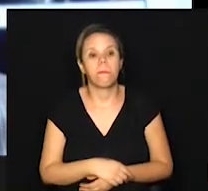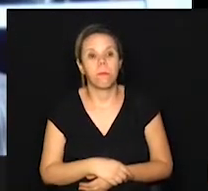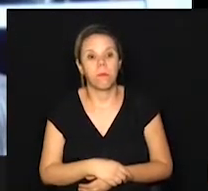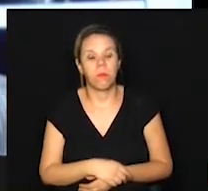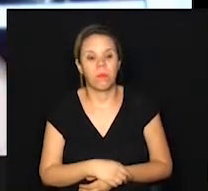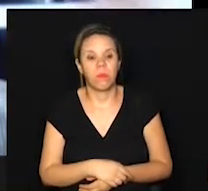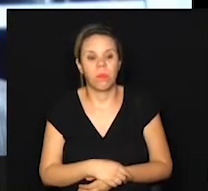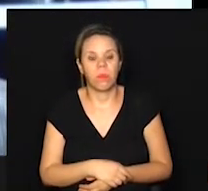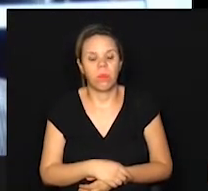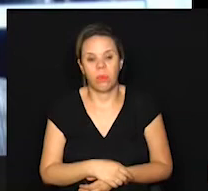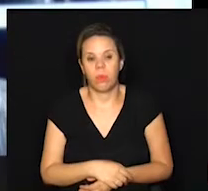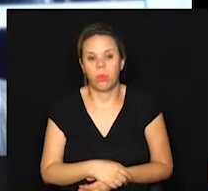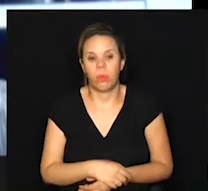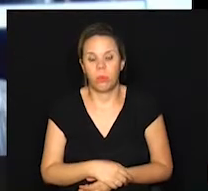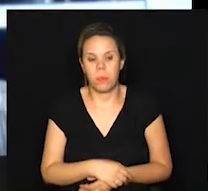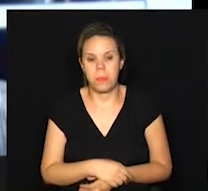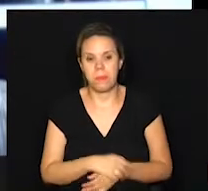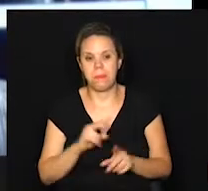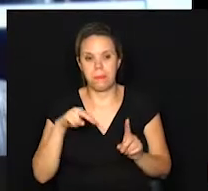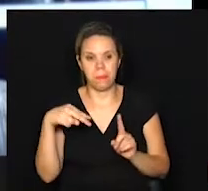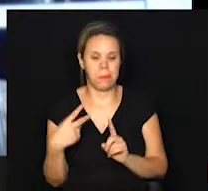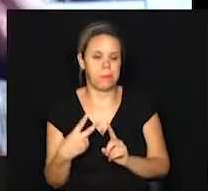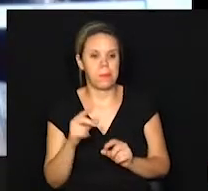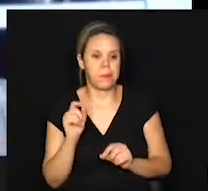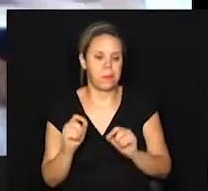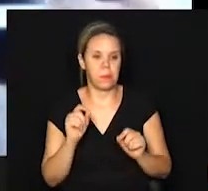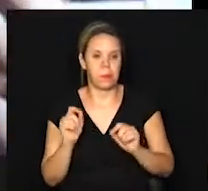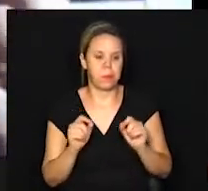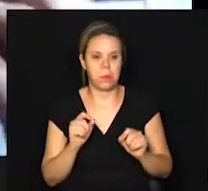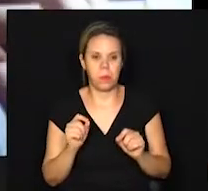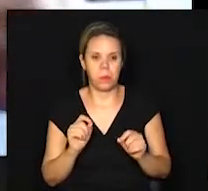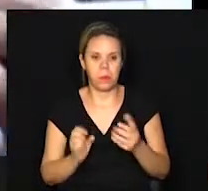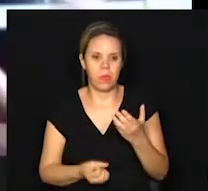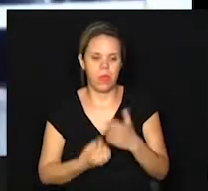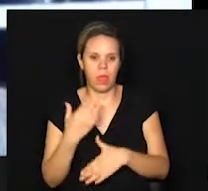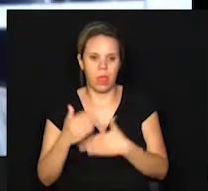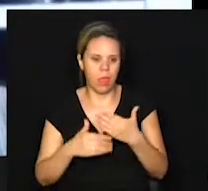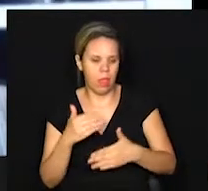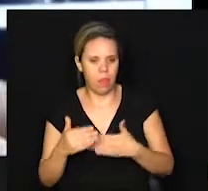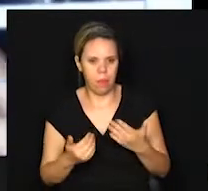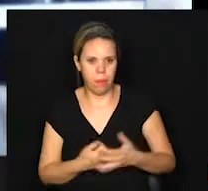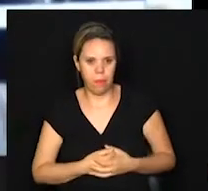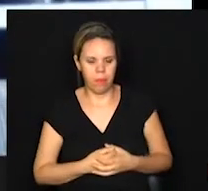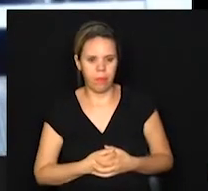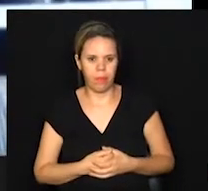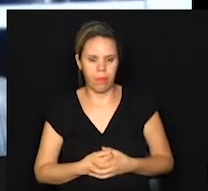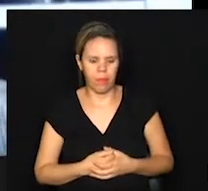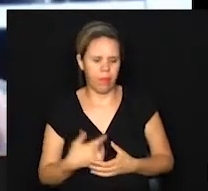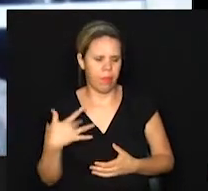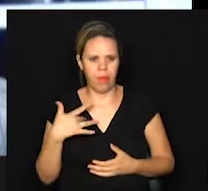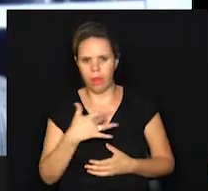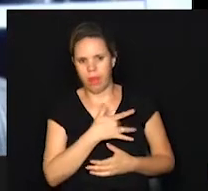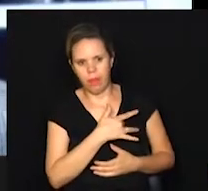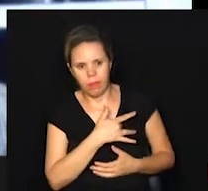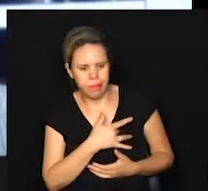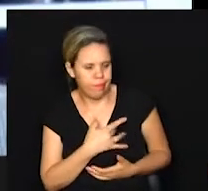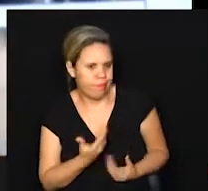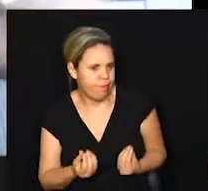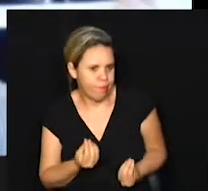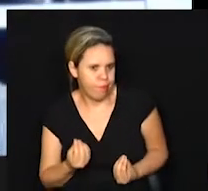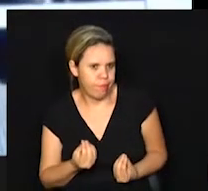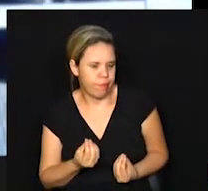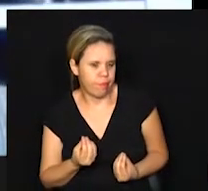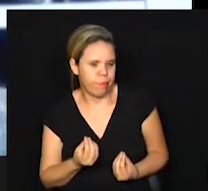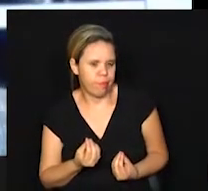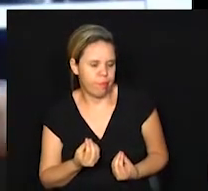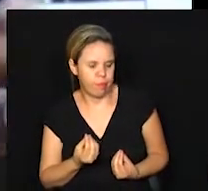isso é um aspecto que já vinha impactando na nossa saúde, não tem como. Então, a gente ficava